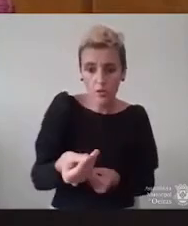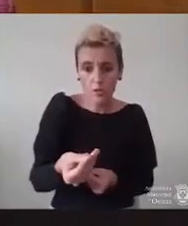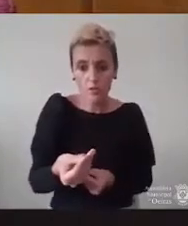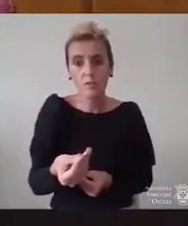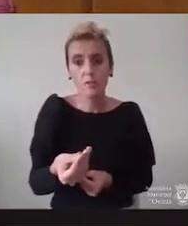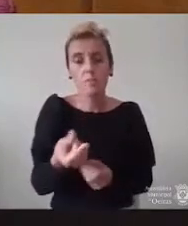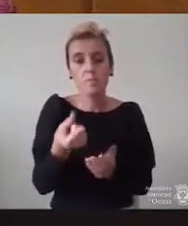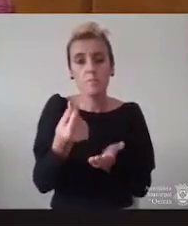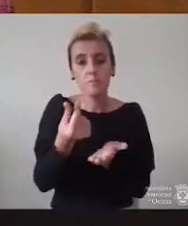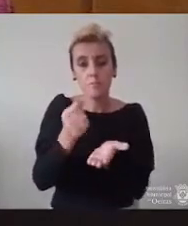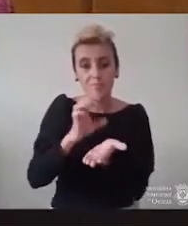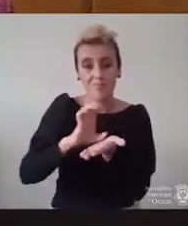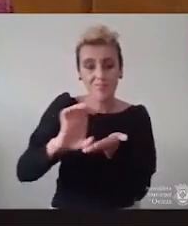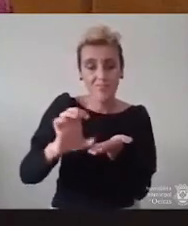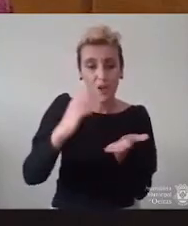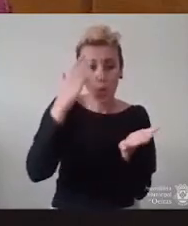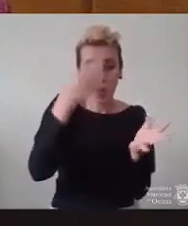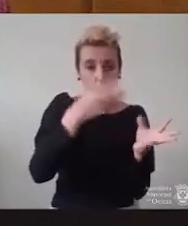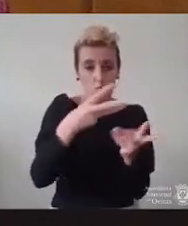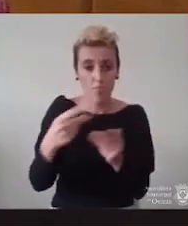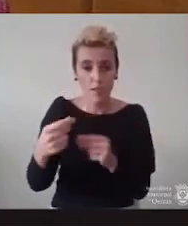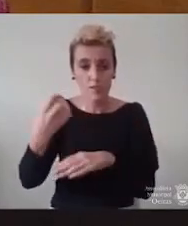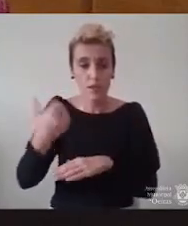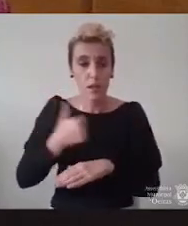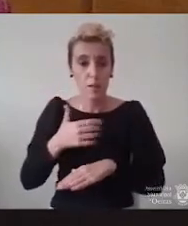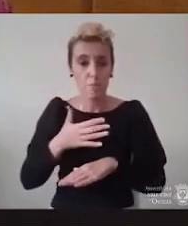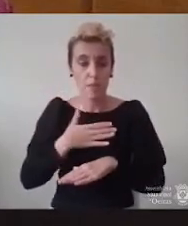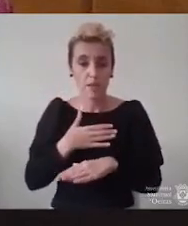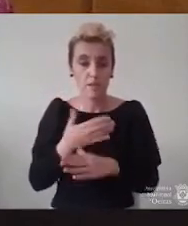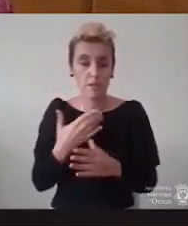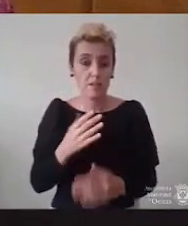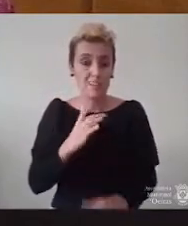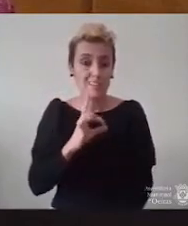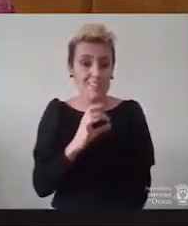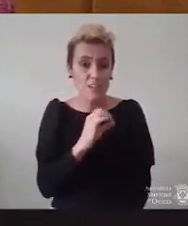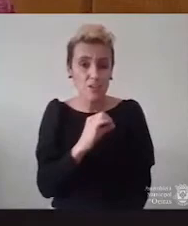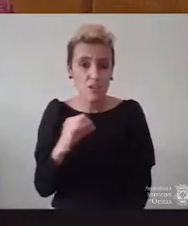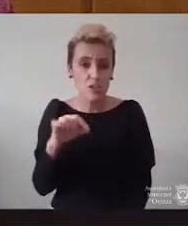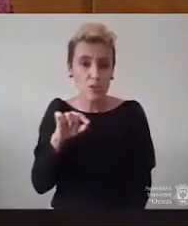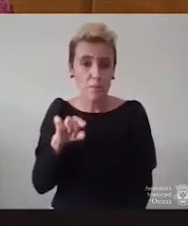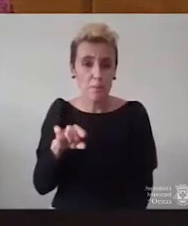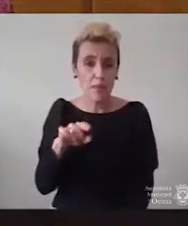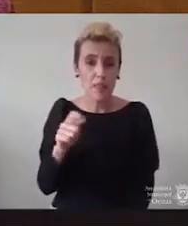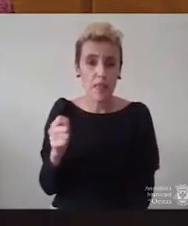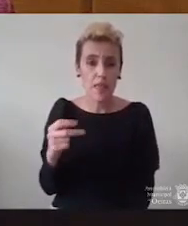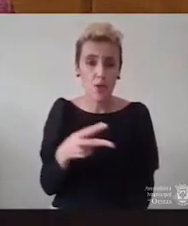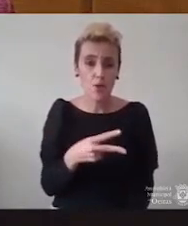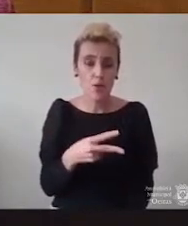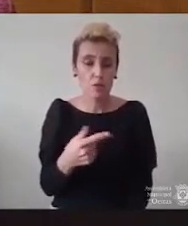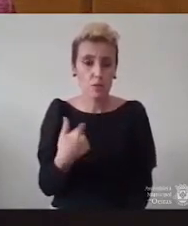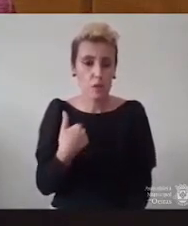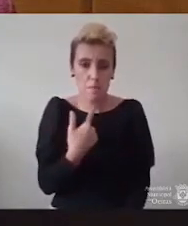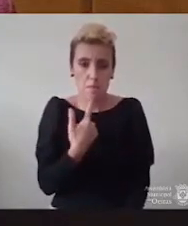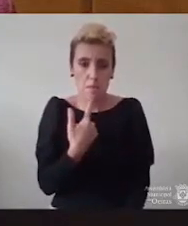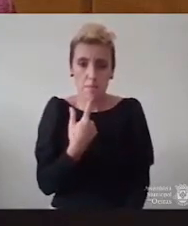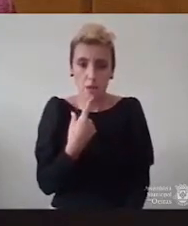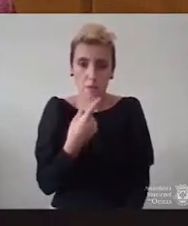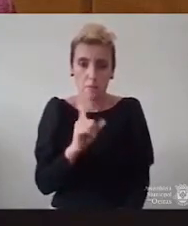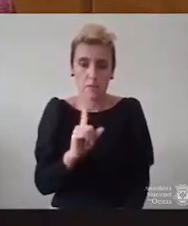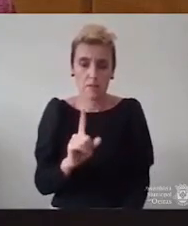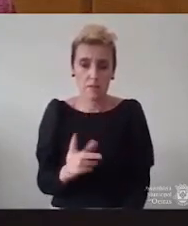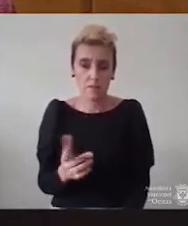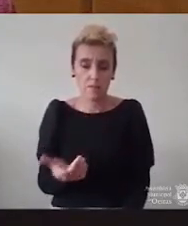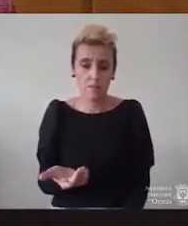contas da município, neste caso de 600 mil euros? Não entendemos que isto aconteça